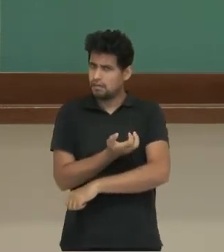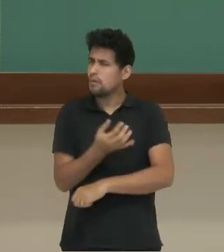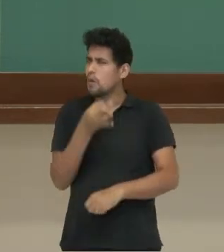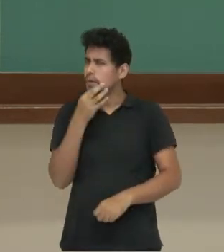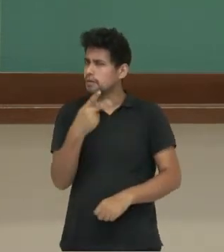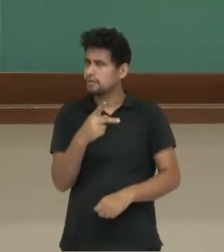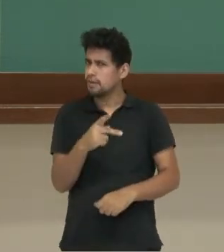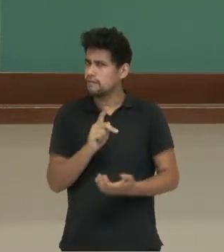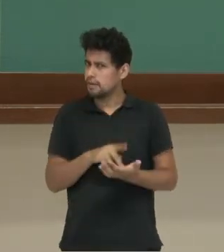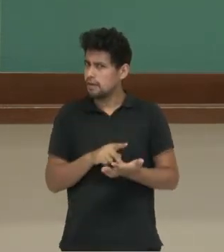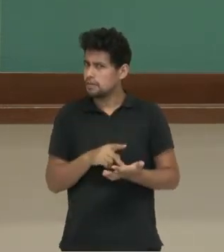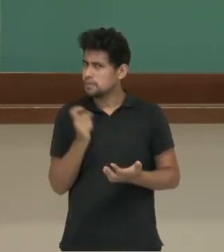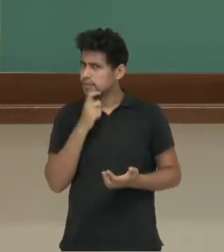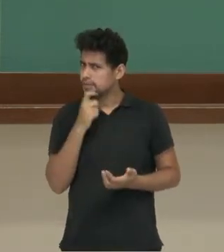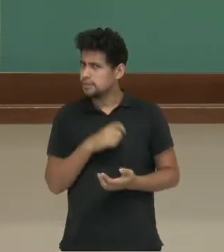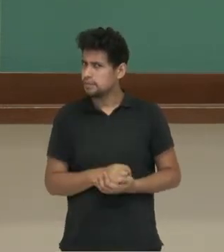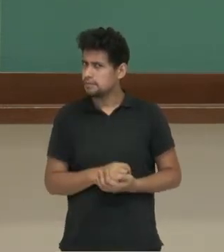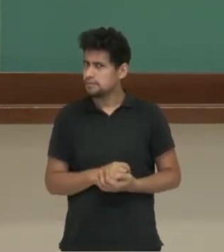você acha?